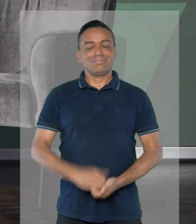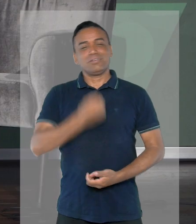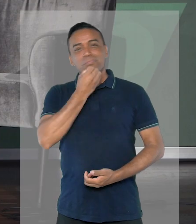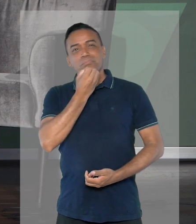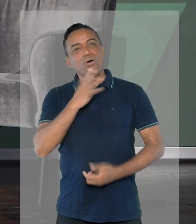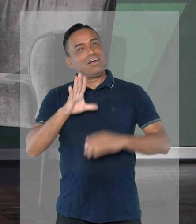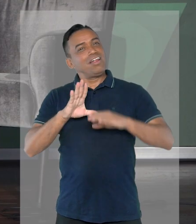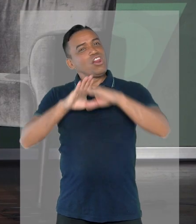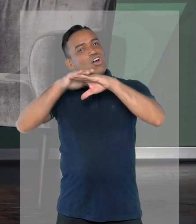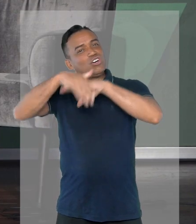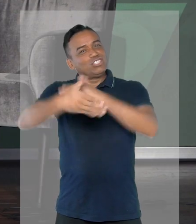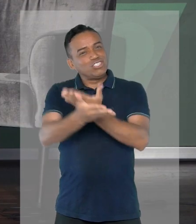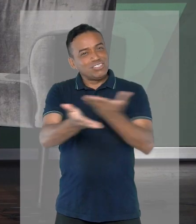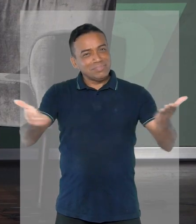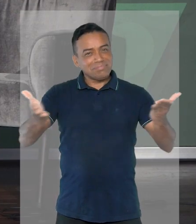Boa noite.